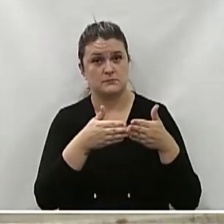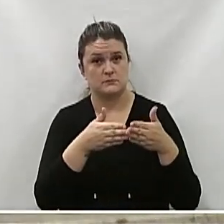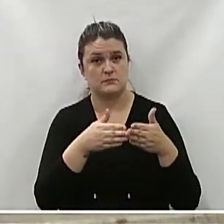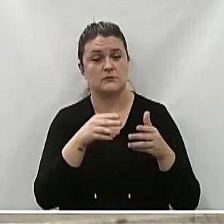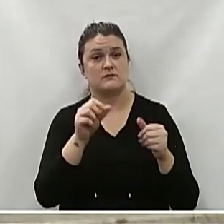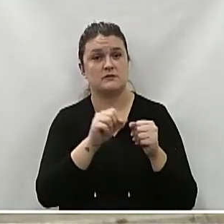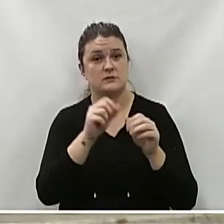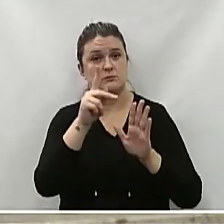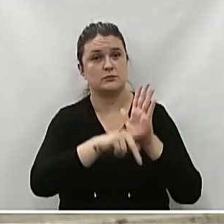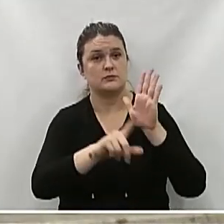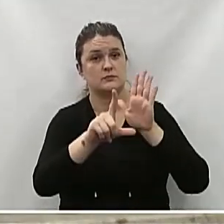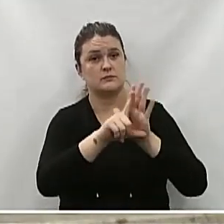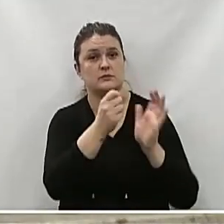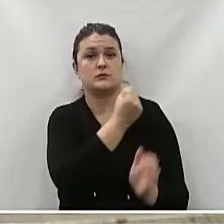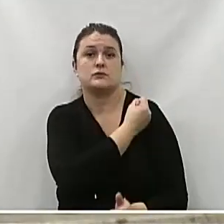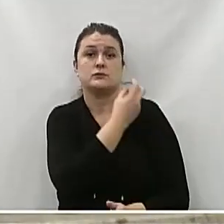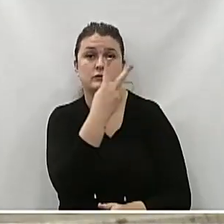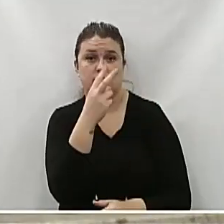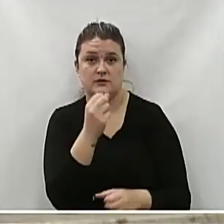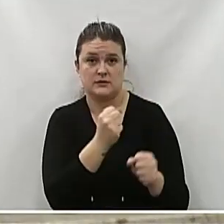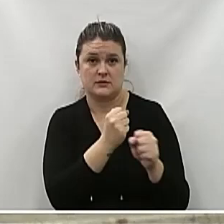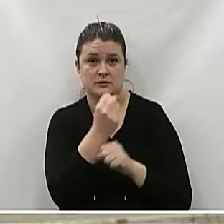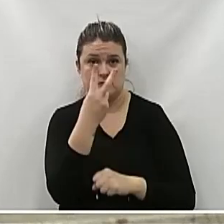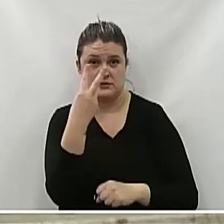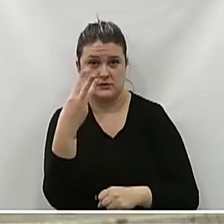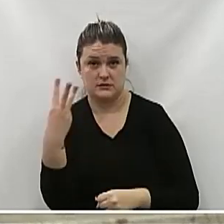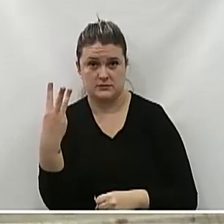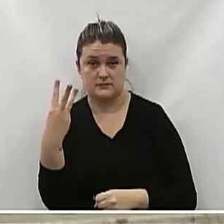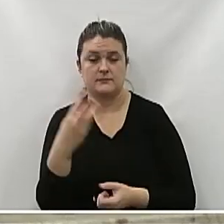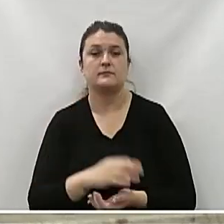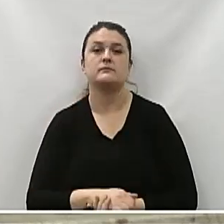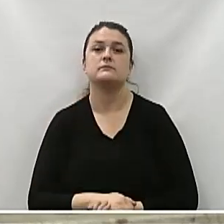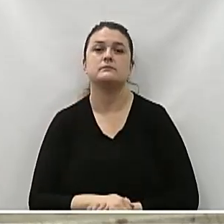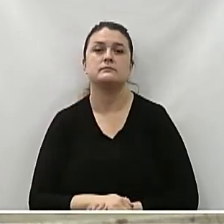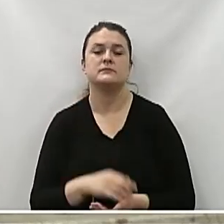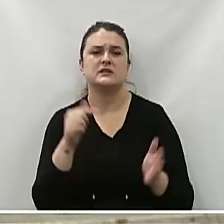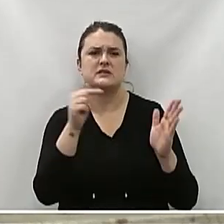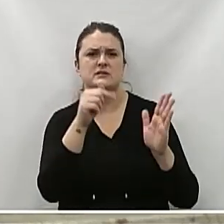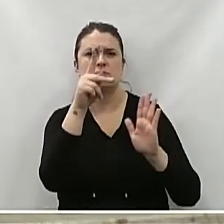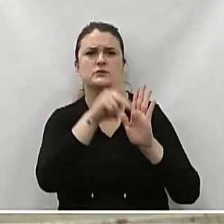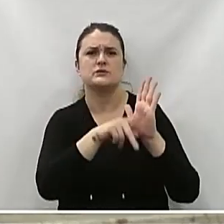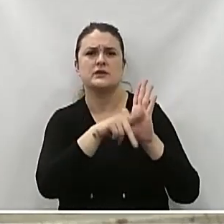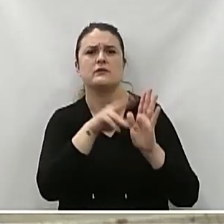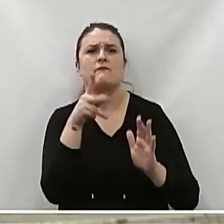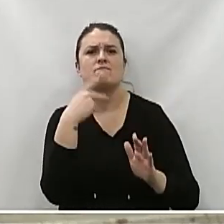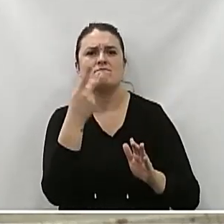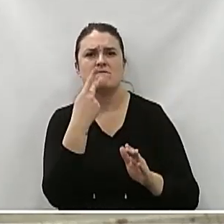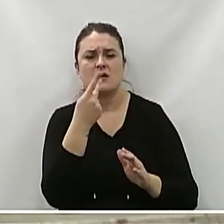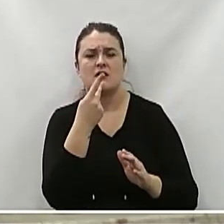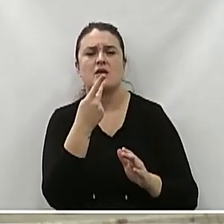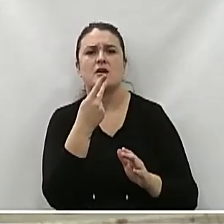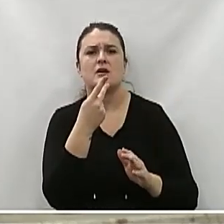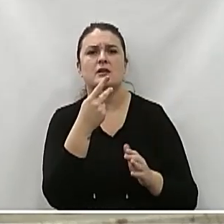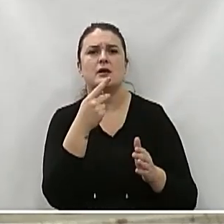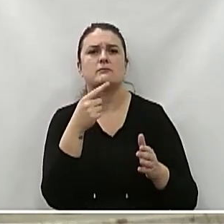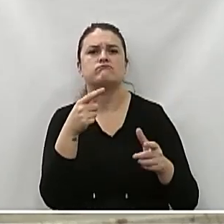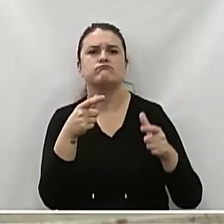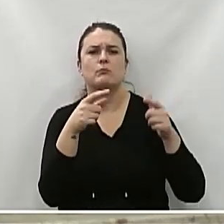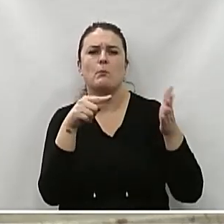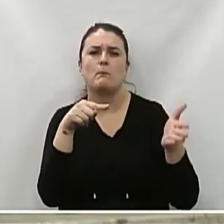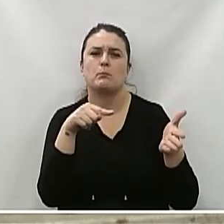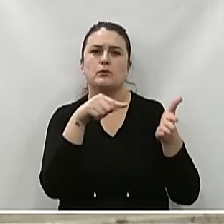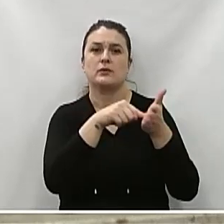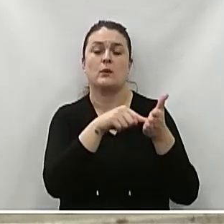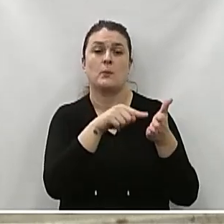projeto de lei número 20/ 2023 projeto que dispõe sobre a instalação então do botão de pânico